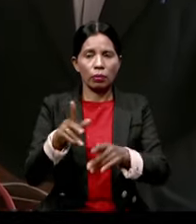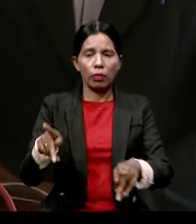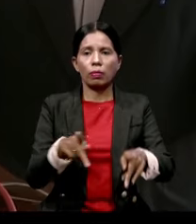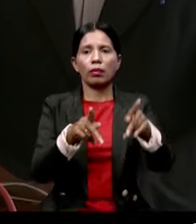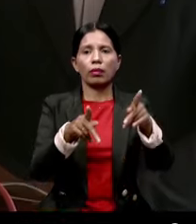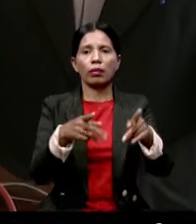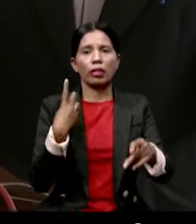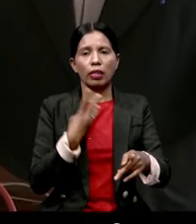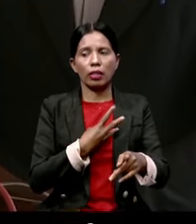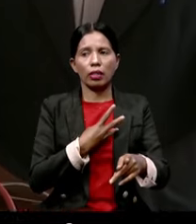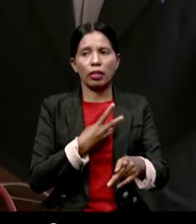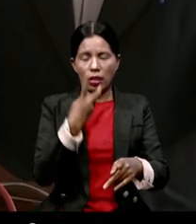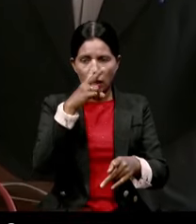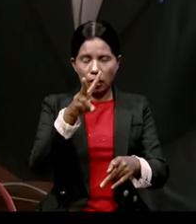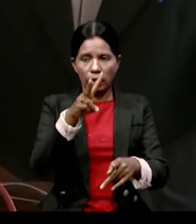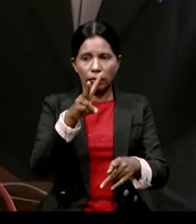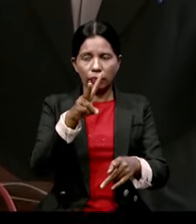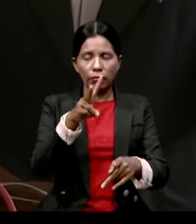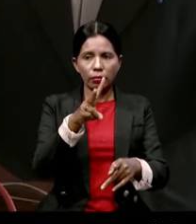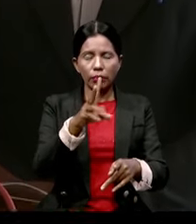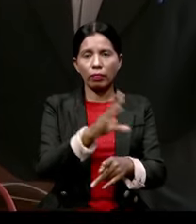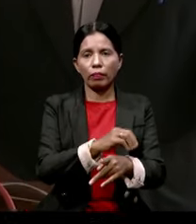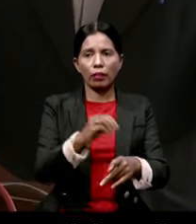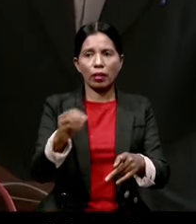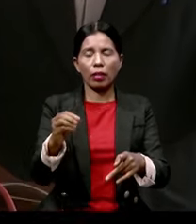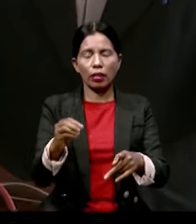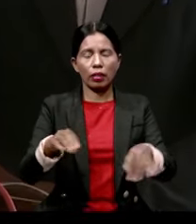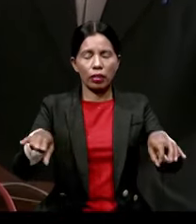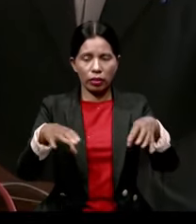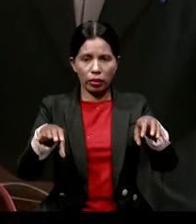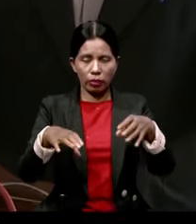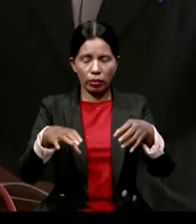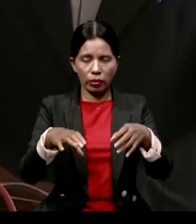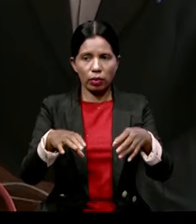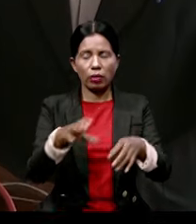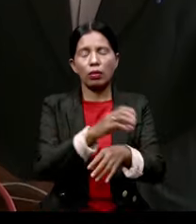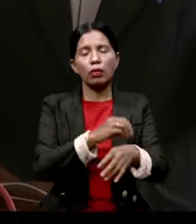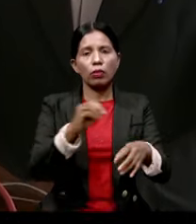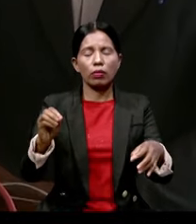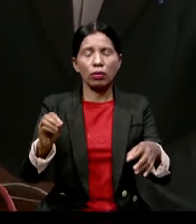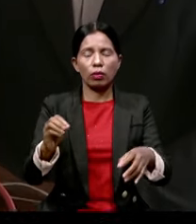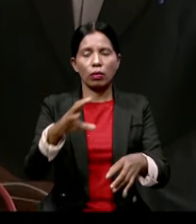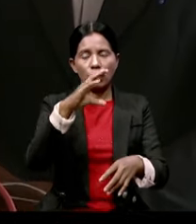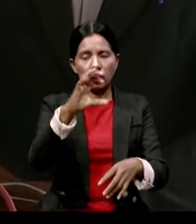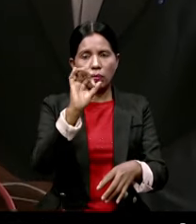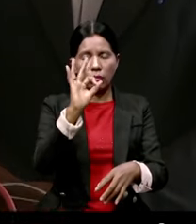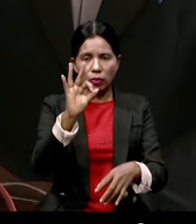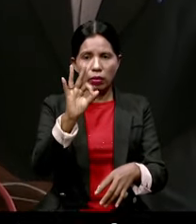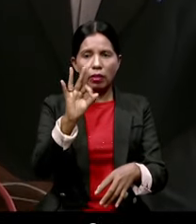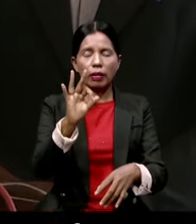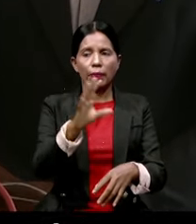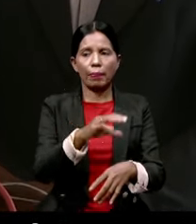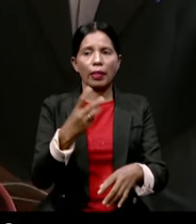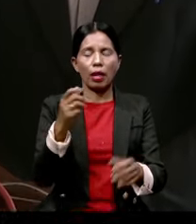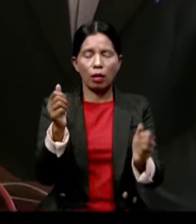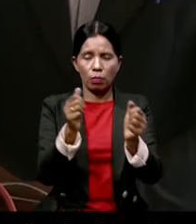itu kono hare iha sigap iha sistema função pública ita iha por volta de 36